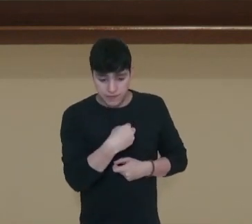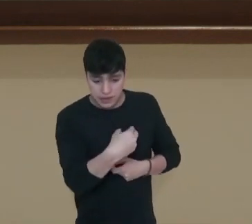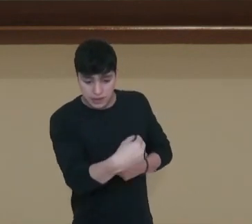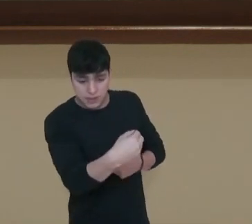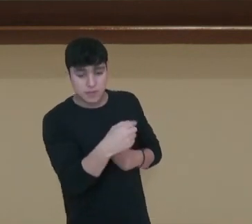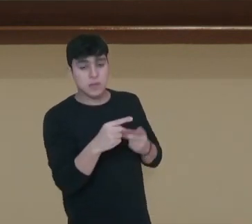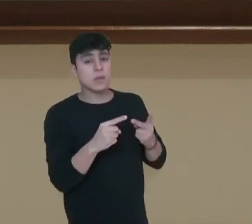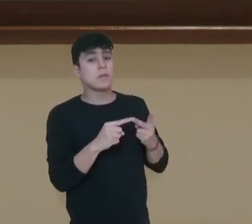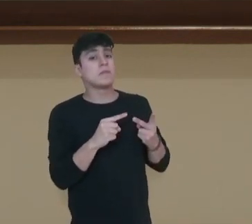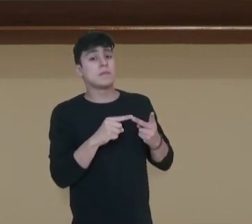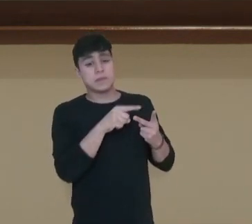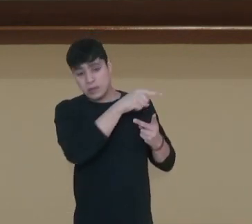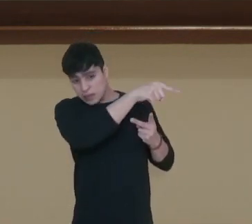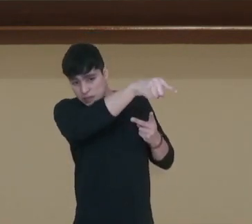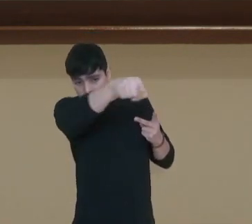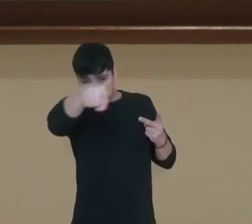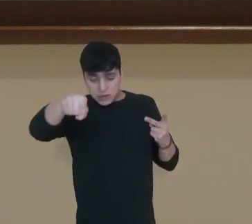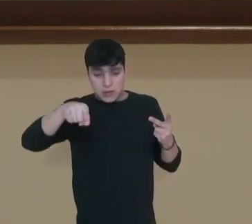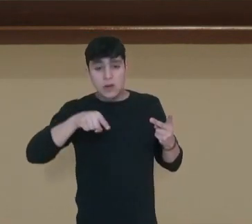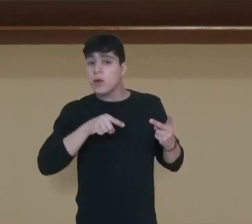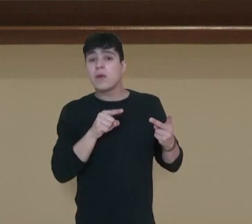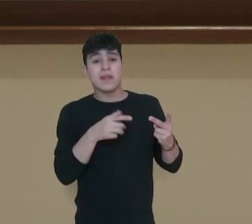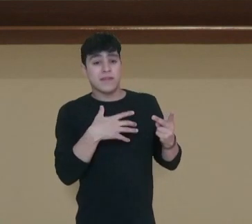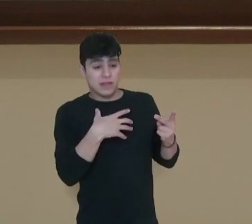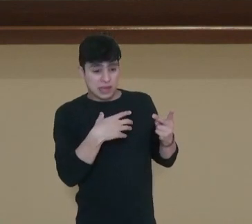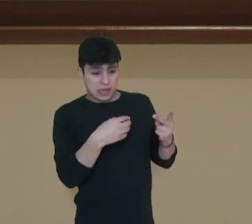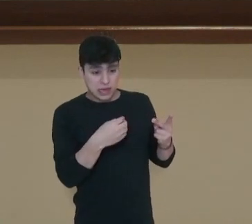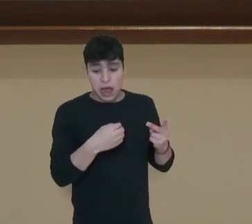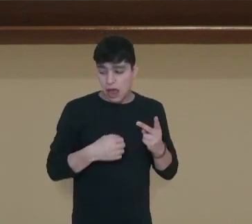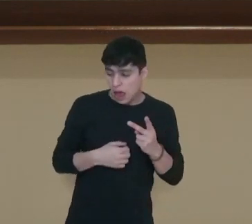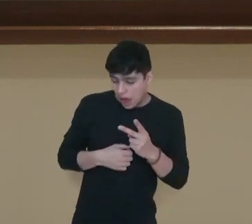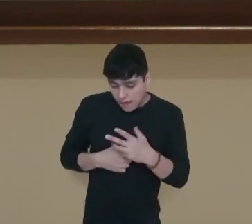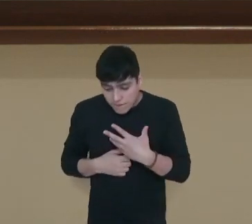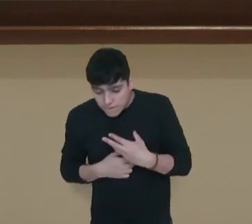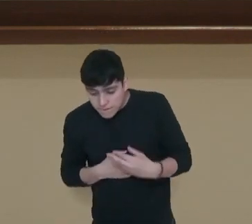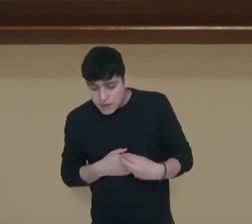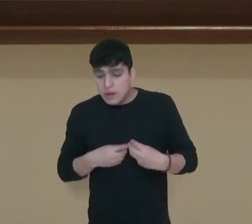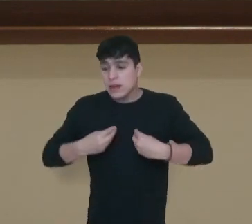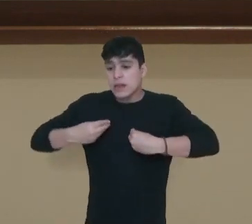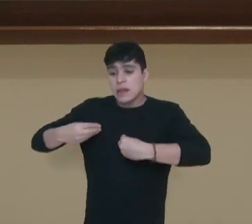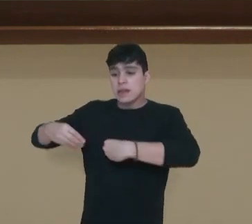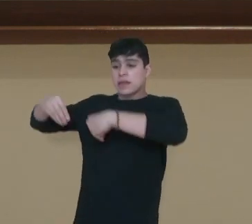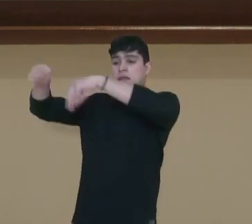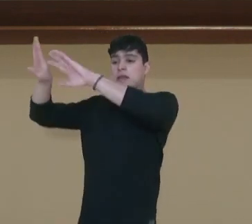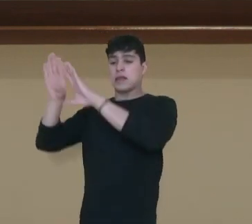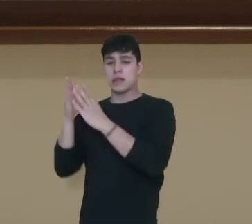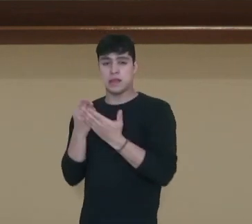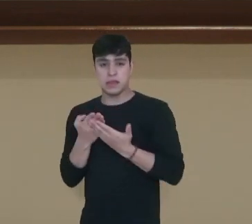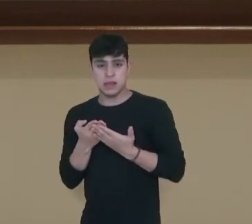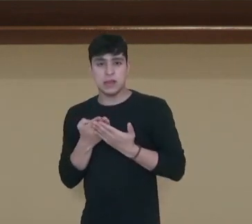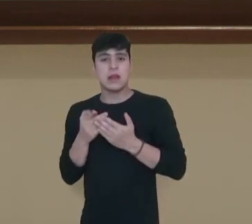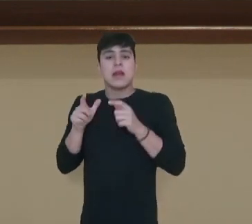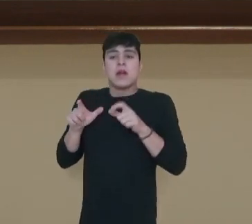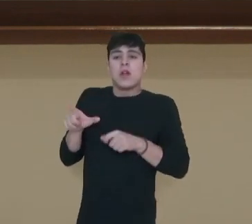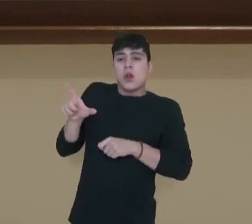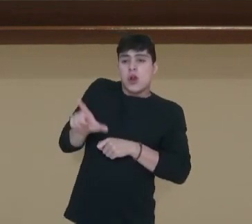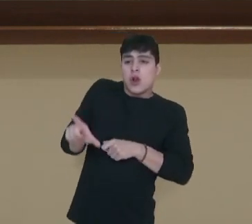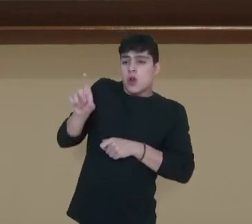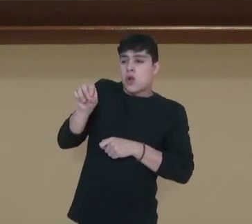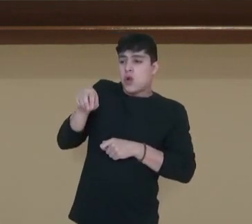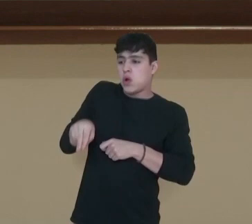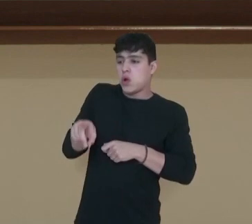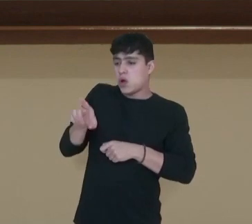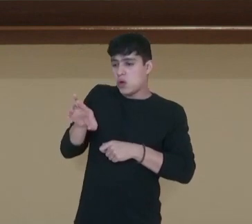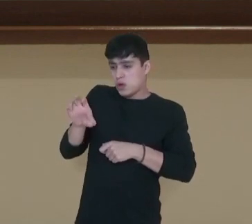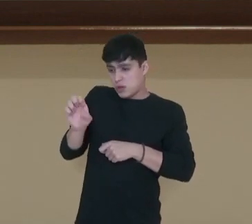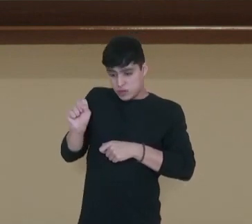boa parte deles enviavam os seus filhos para estudarem, principalmente em Londres, e terem